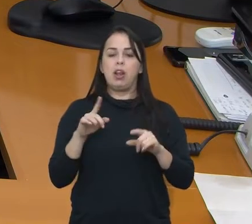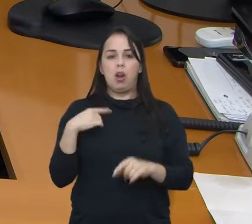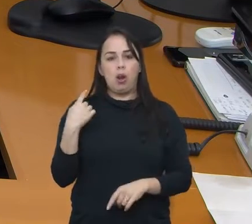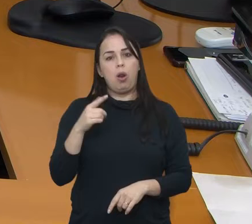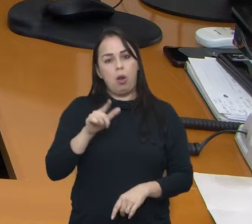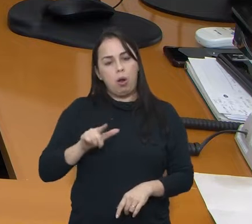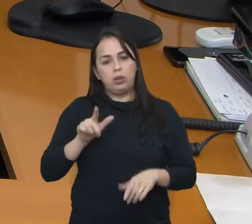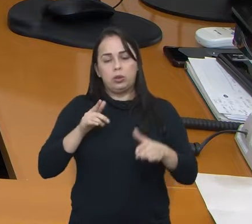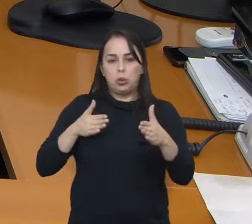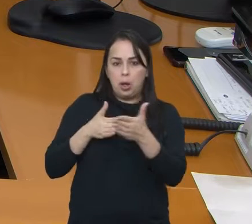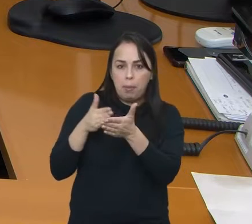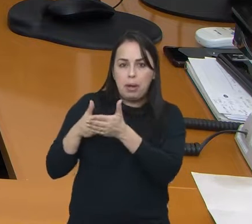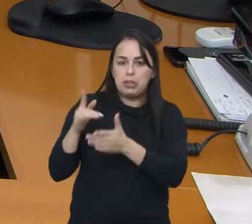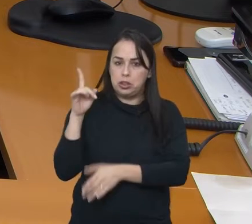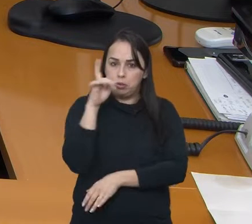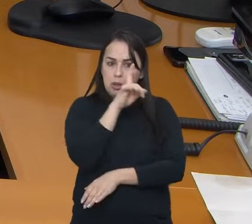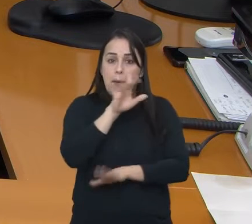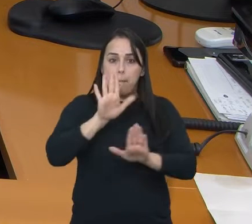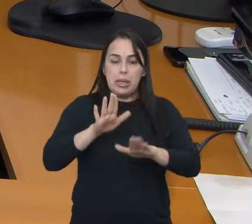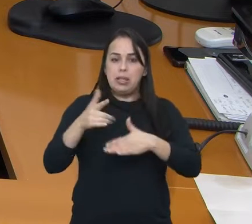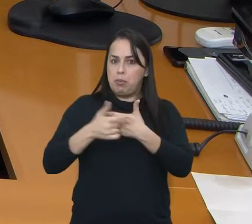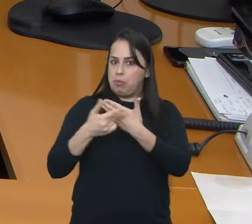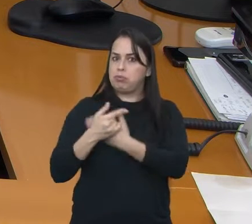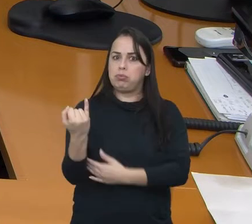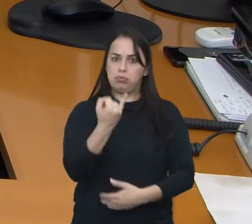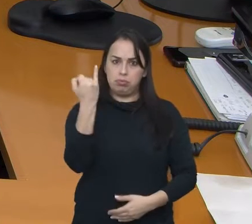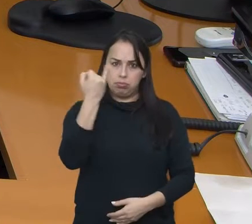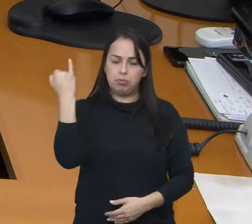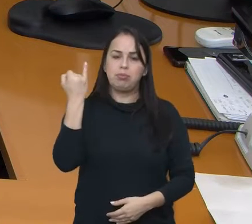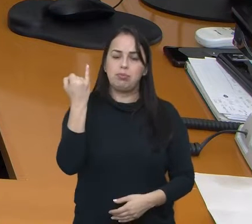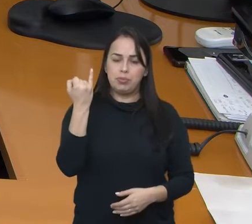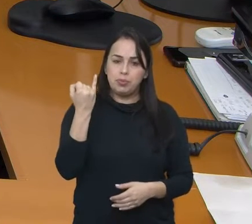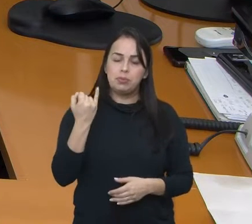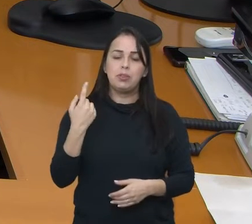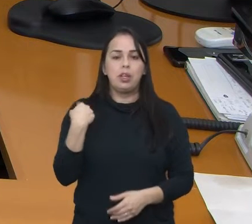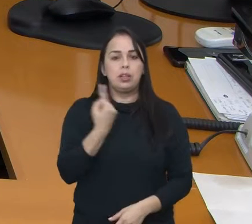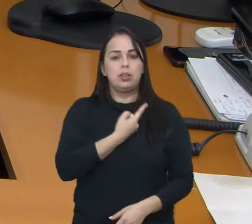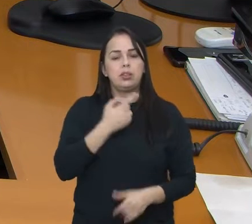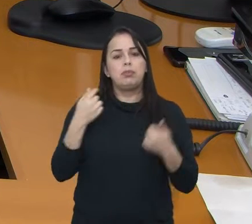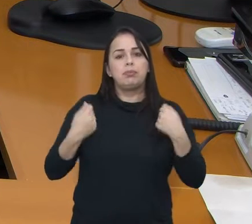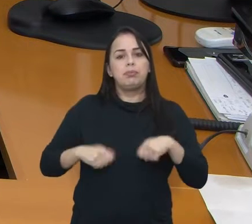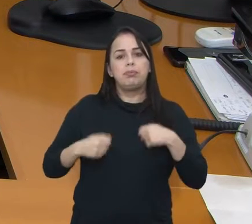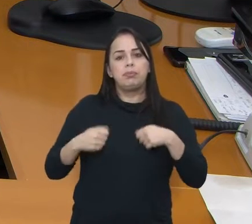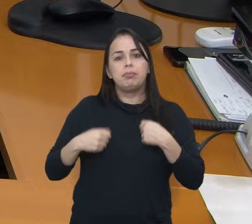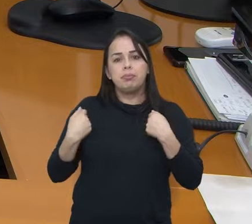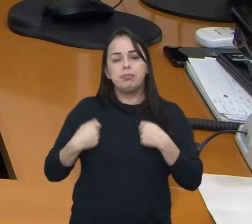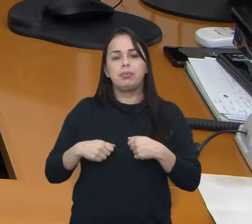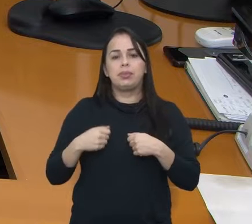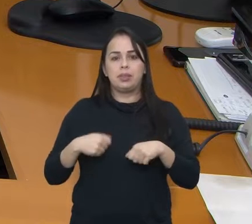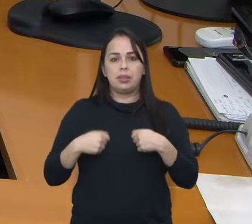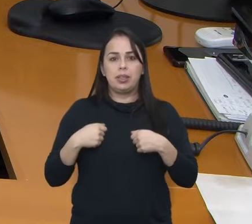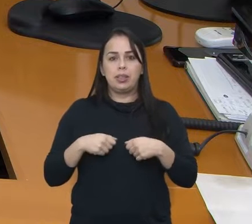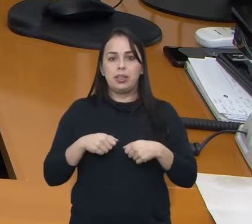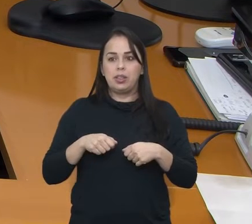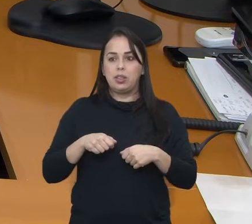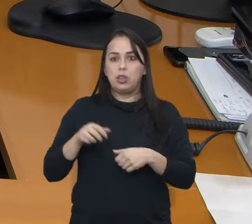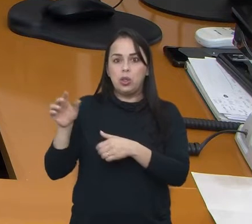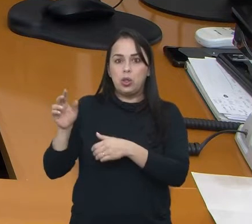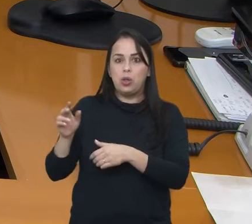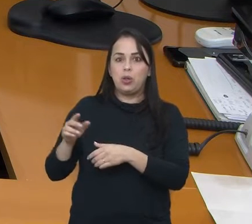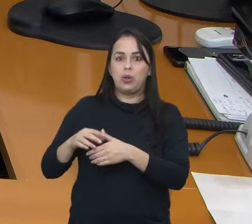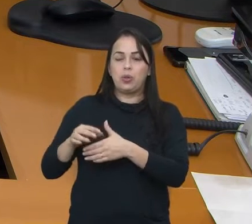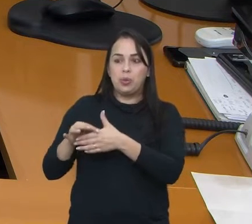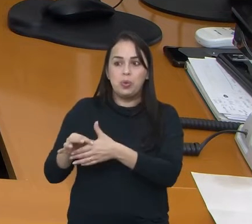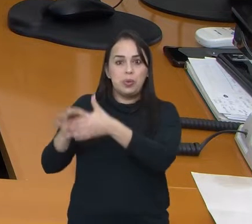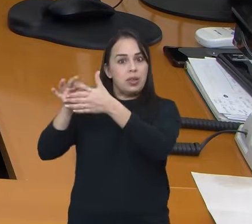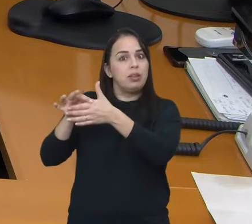os limites e todas as dificuldades, ela tem um papel importante na sociedade, né? E a gente precisa, sim, que as